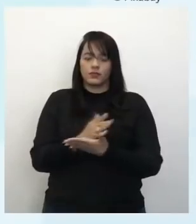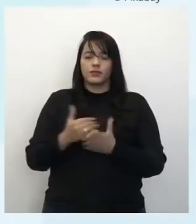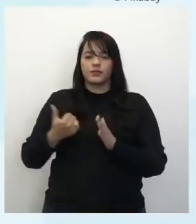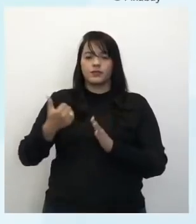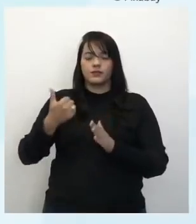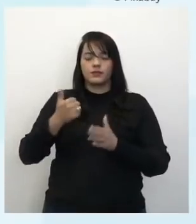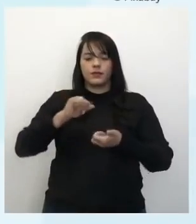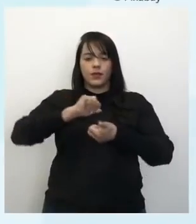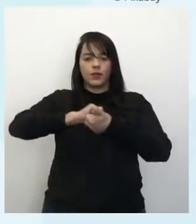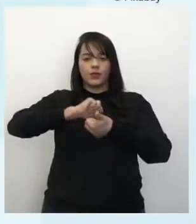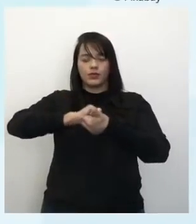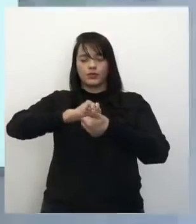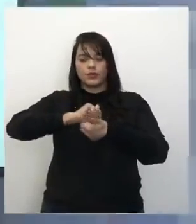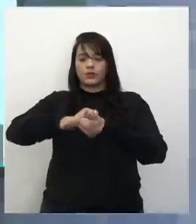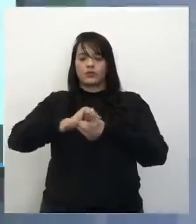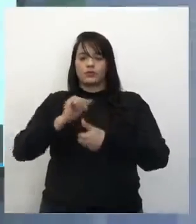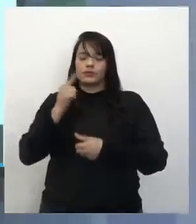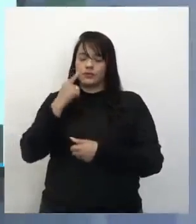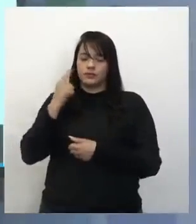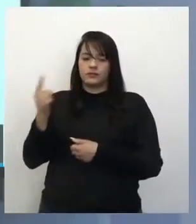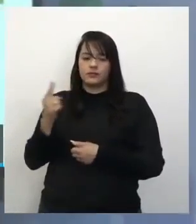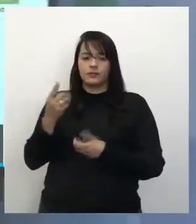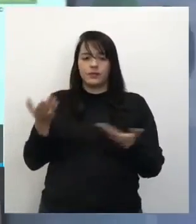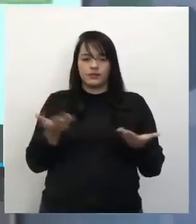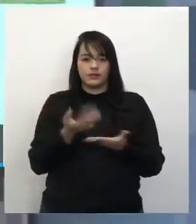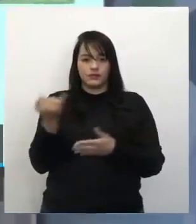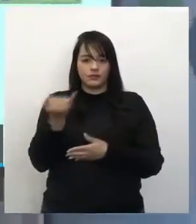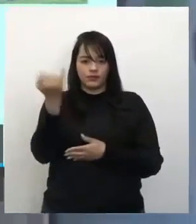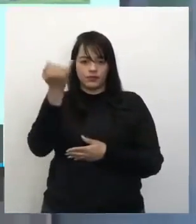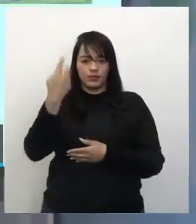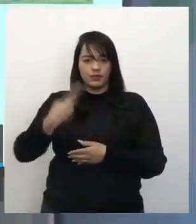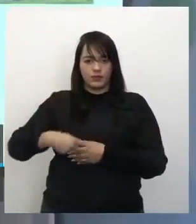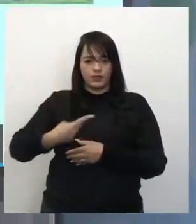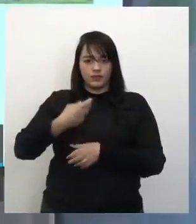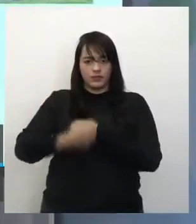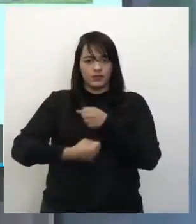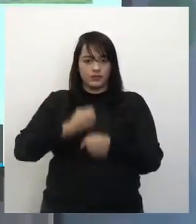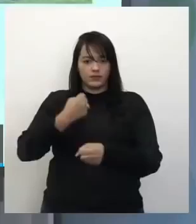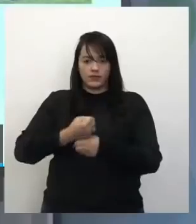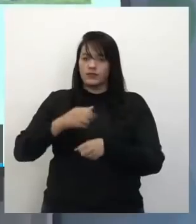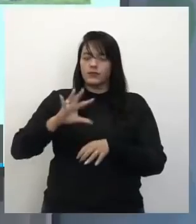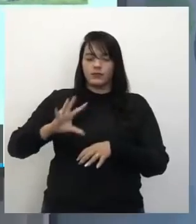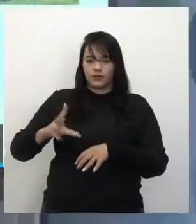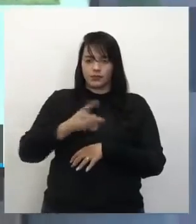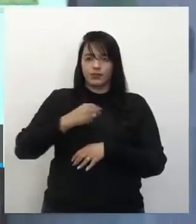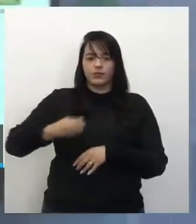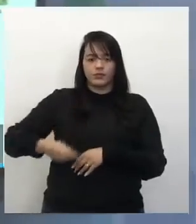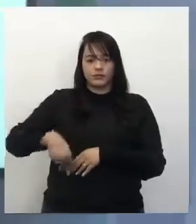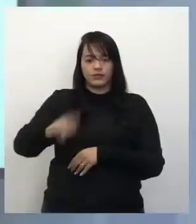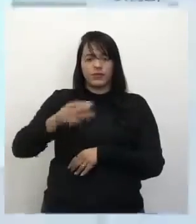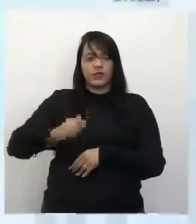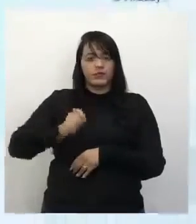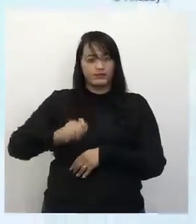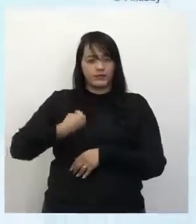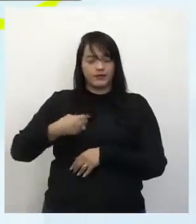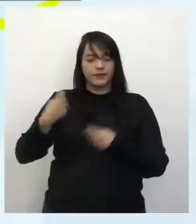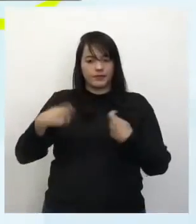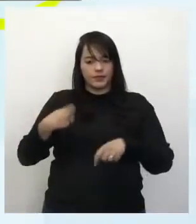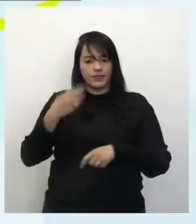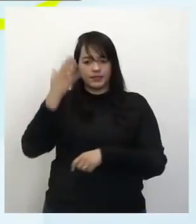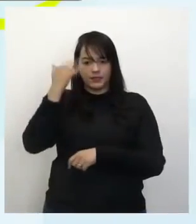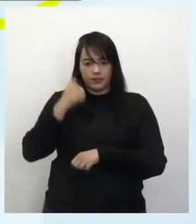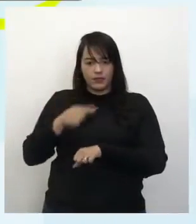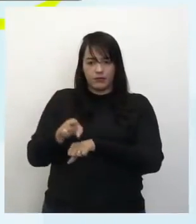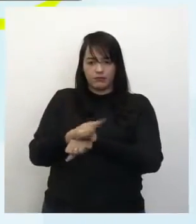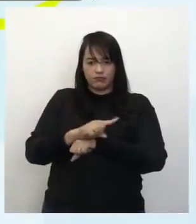ser muito importante pra gente nesse bimestre, né? E nesse ano, na verdade, pro resto da vida também, né? A gente saber... então, a gente tem